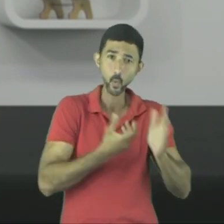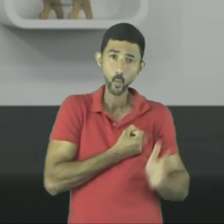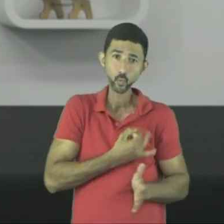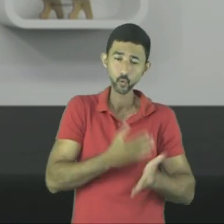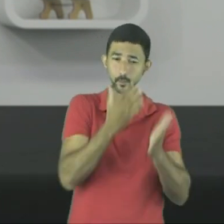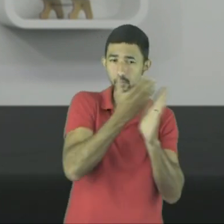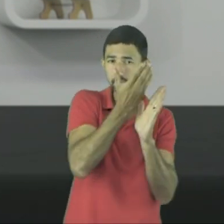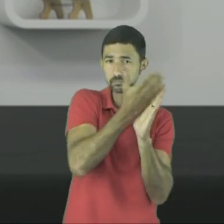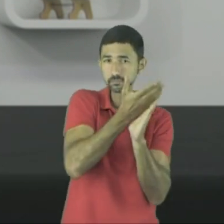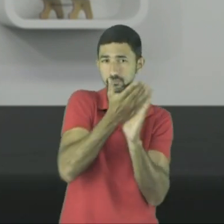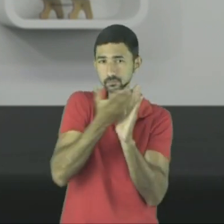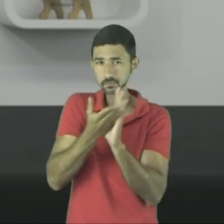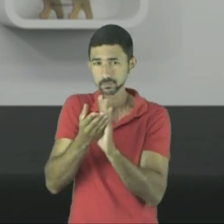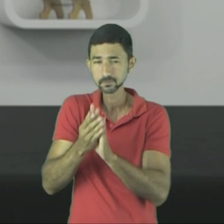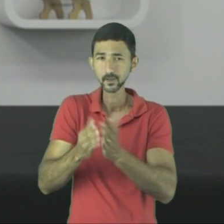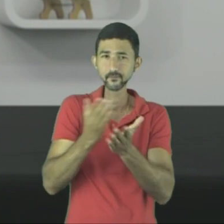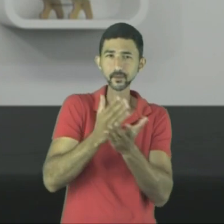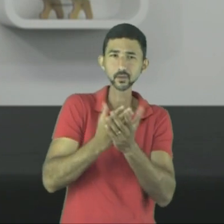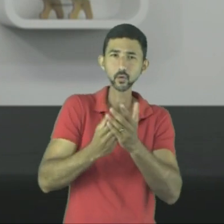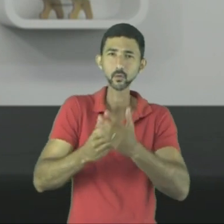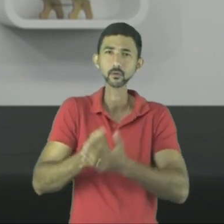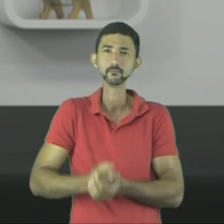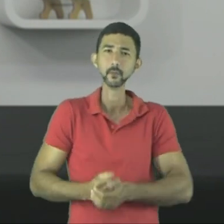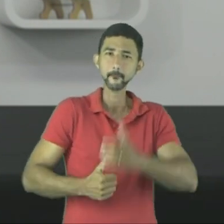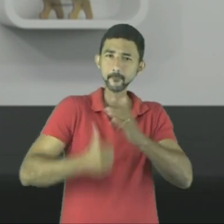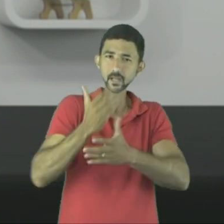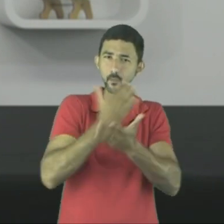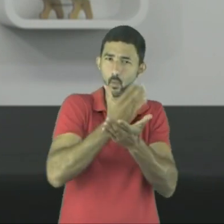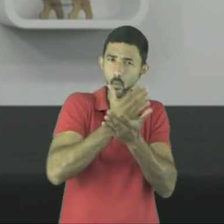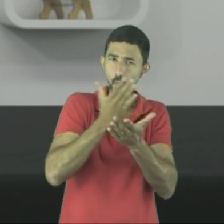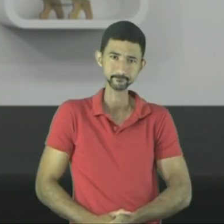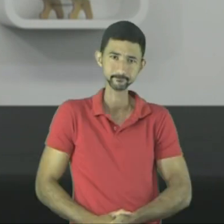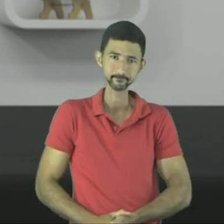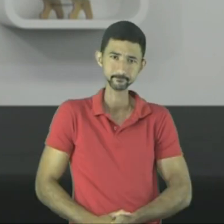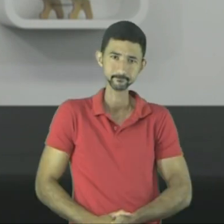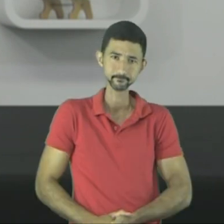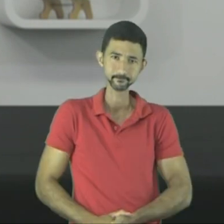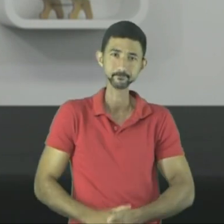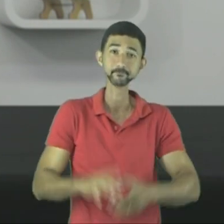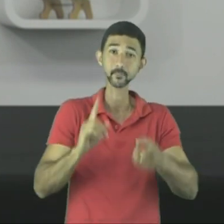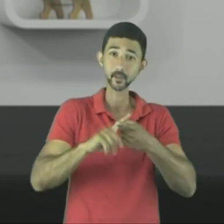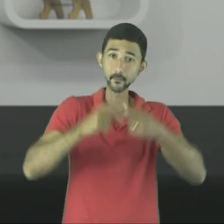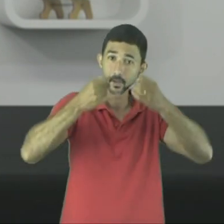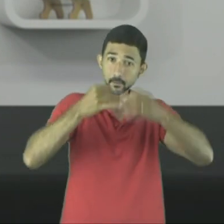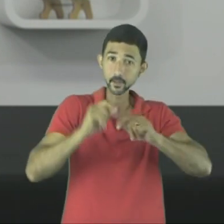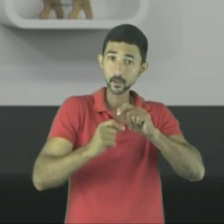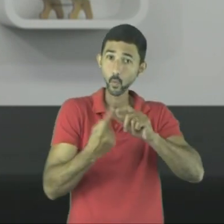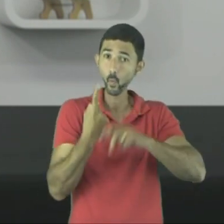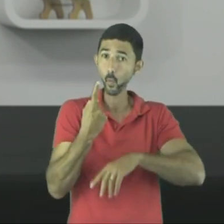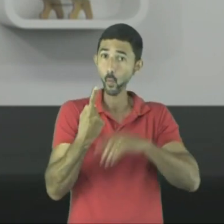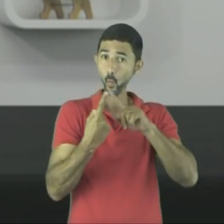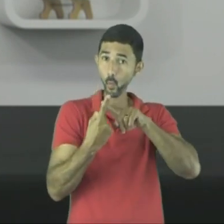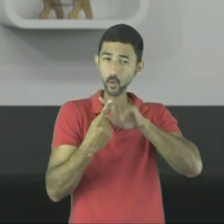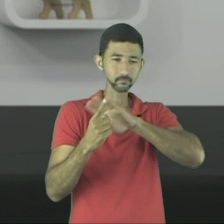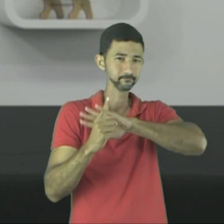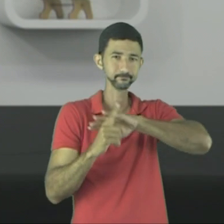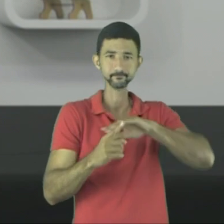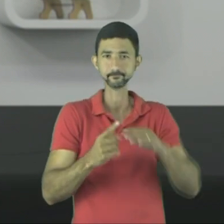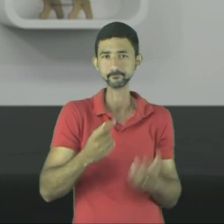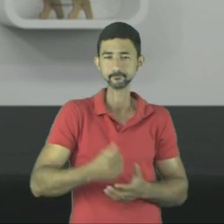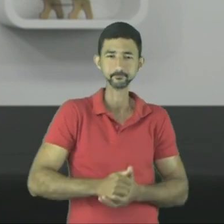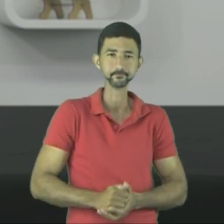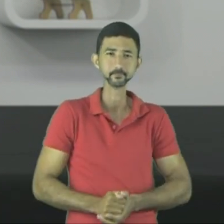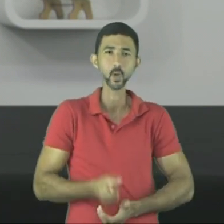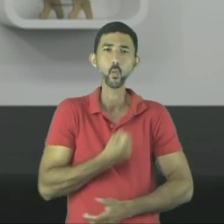vou decompor em fatores primos. Eu vou escrever em números primos. E ele diz também que o 1 ele não vai fazer parte dos